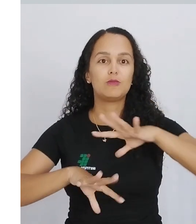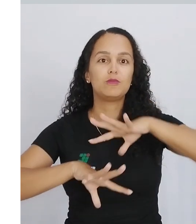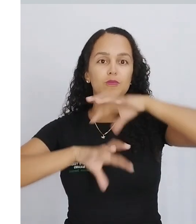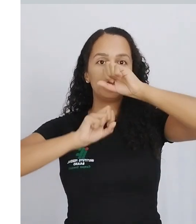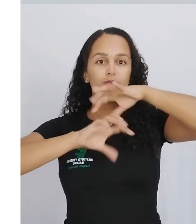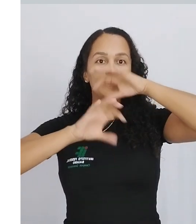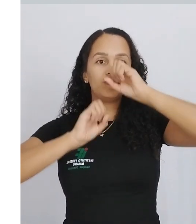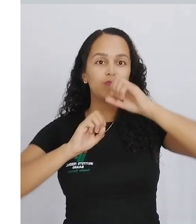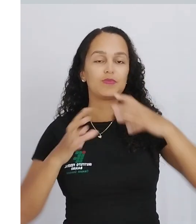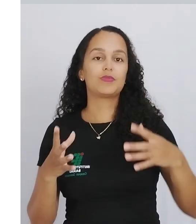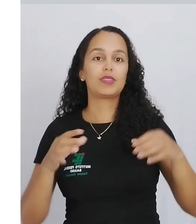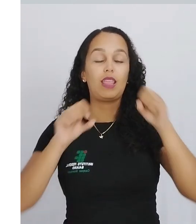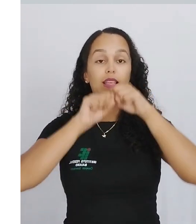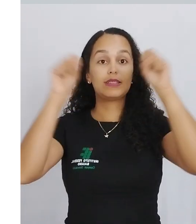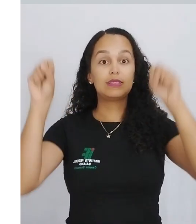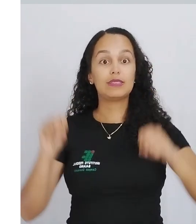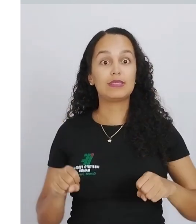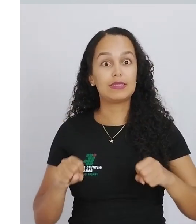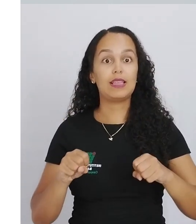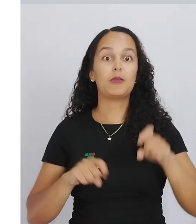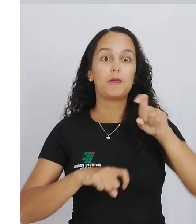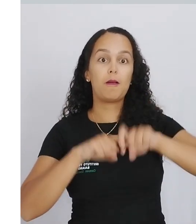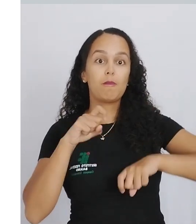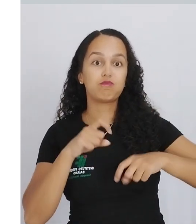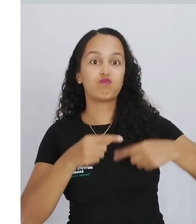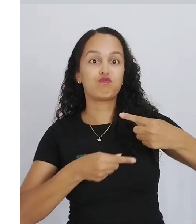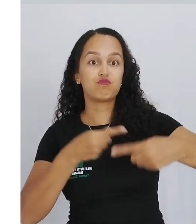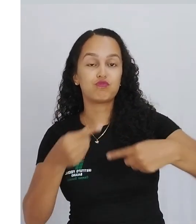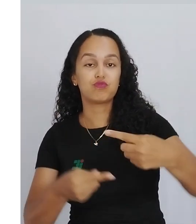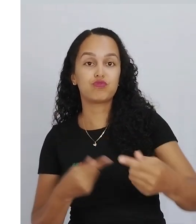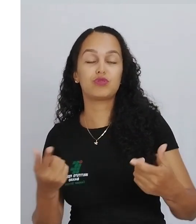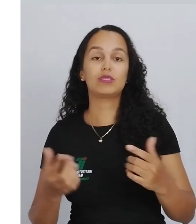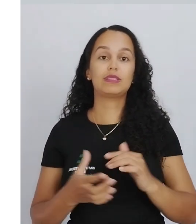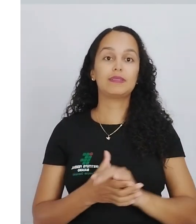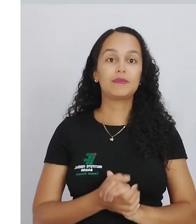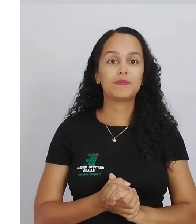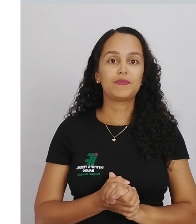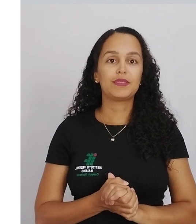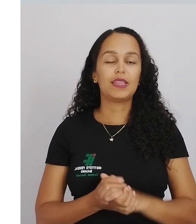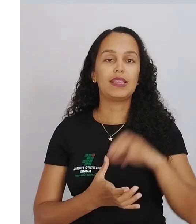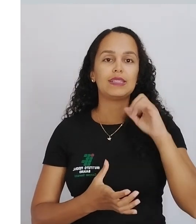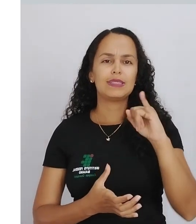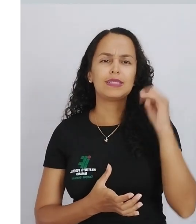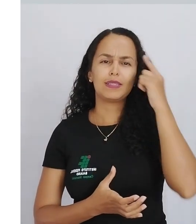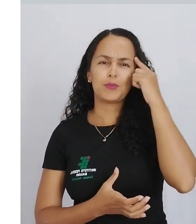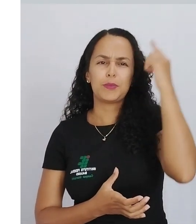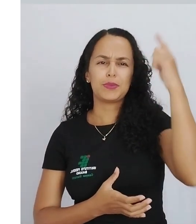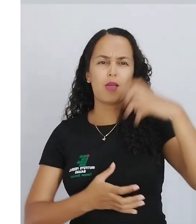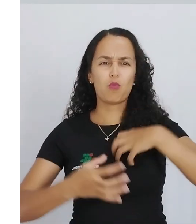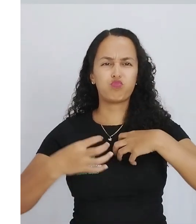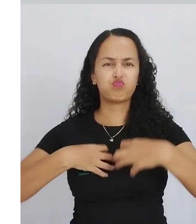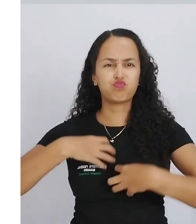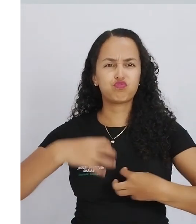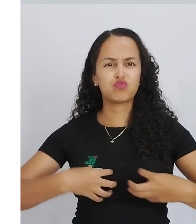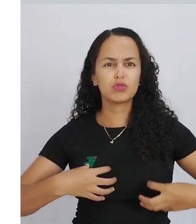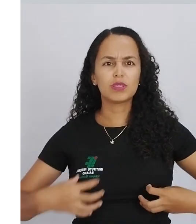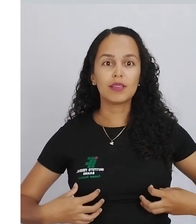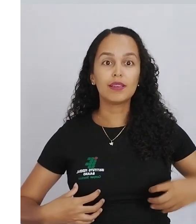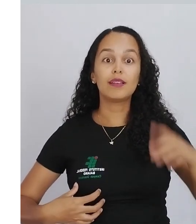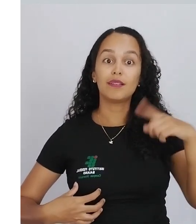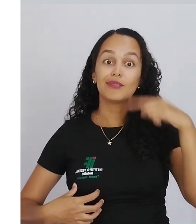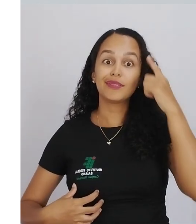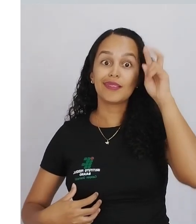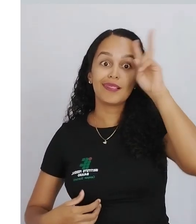um deles é formado por um conjunto de órgãos específicos, né? Se a gente for pensar nos órgãos, a gente já associa o sistema rapidinho.